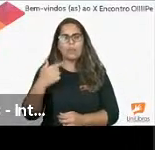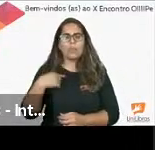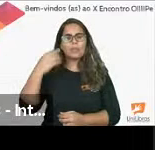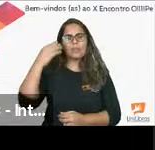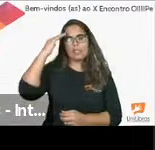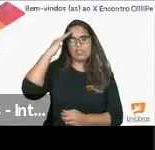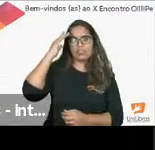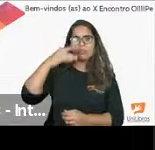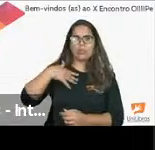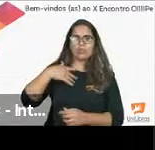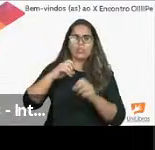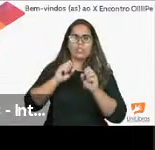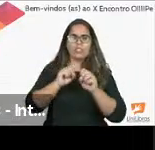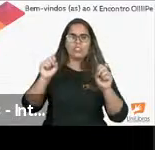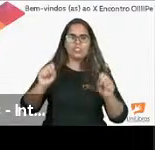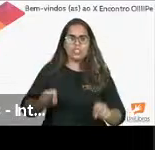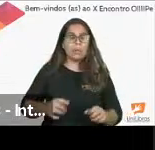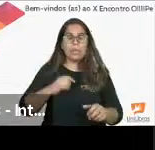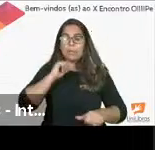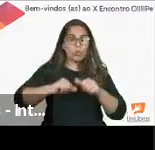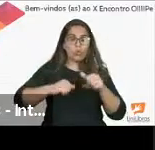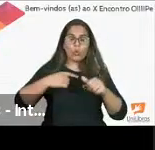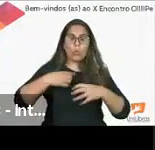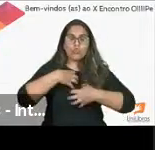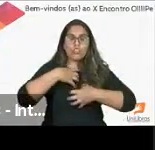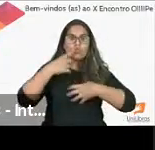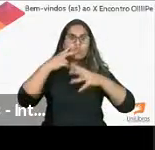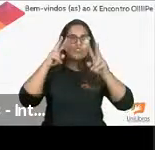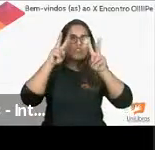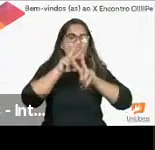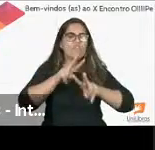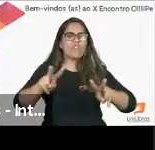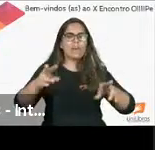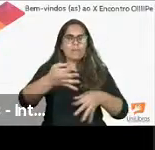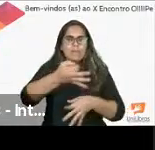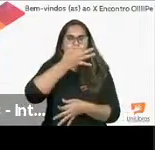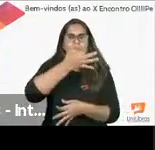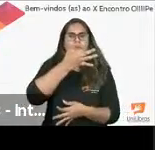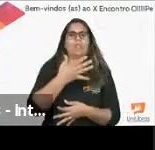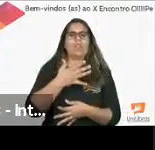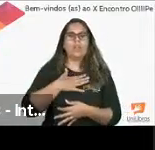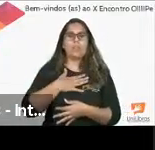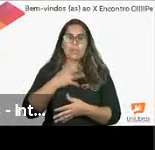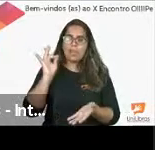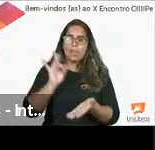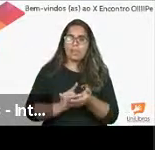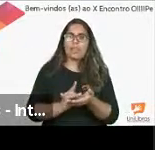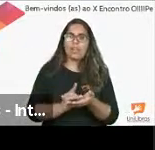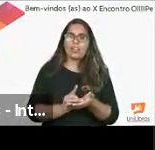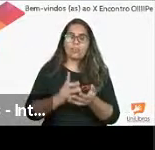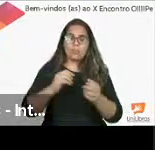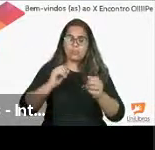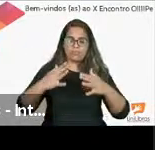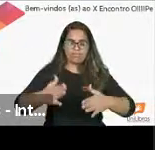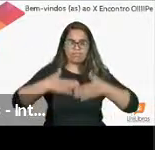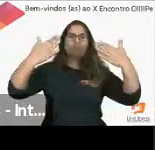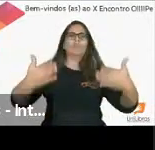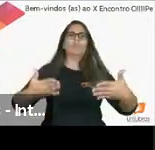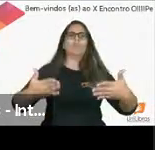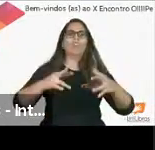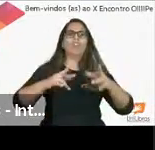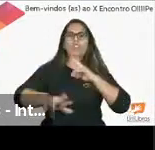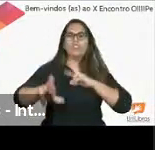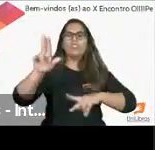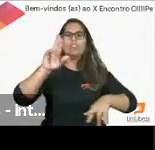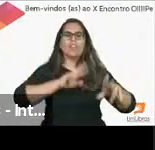de sistemas, ele mudou meu modo de ver a realidade, de forma mais radical, as diferentes facetas